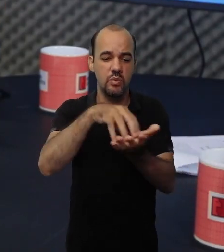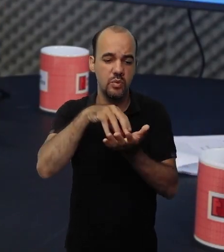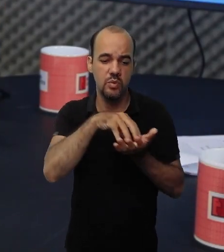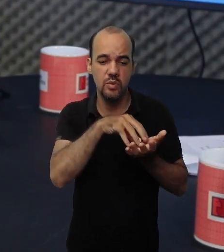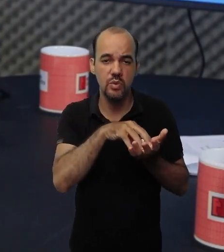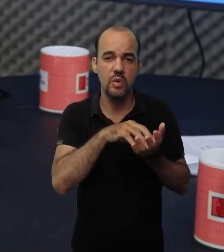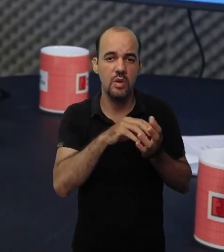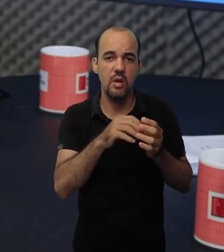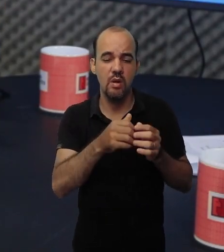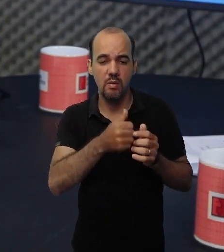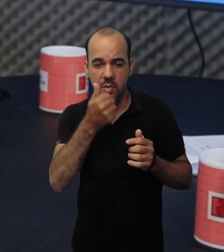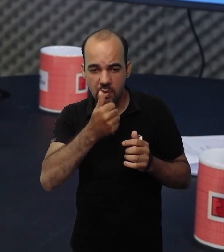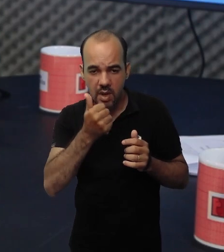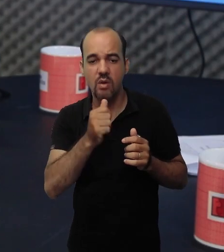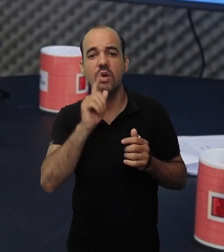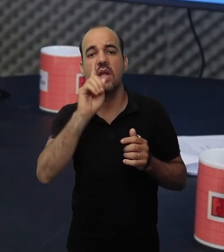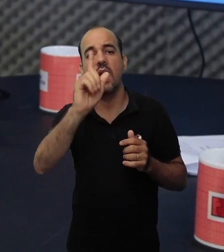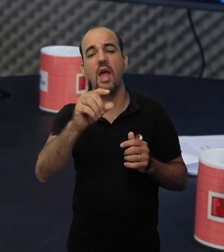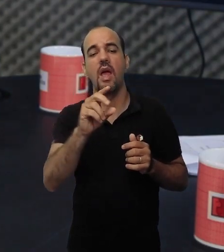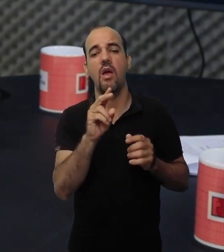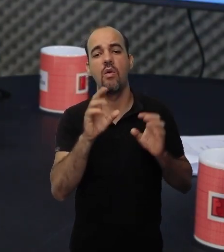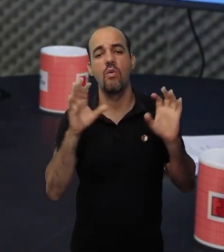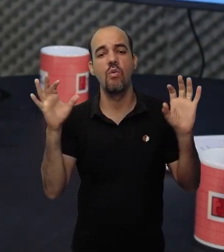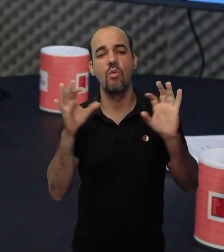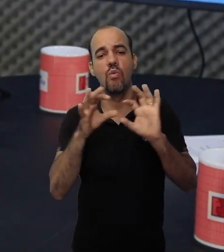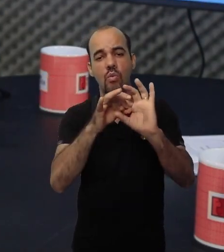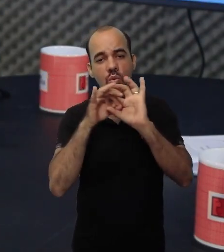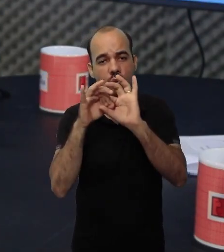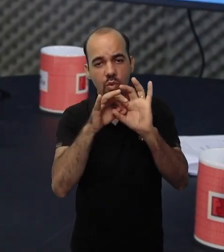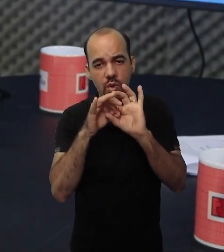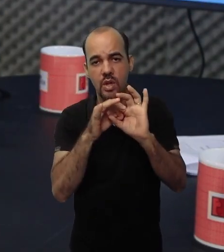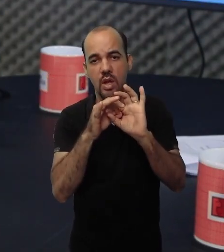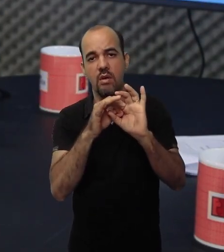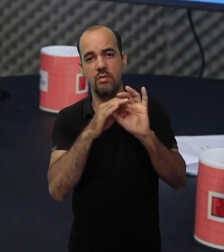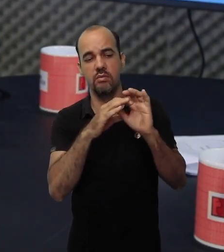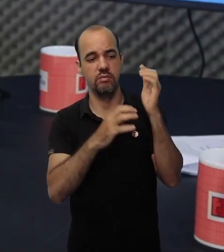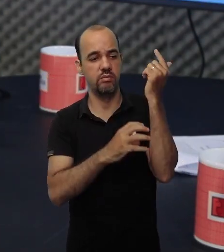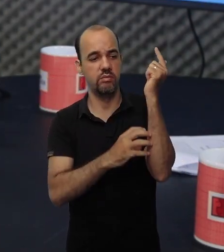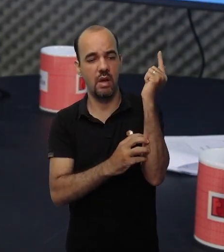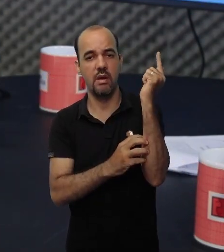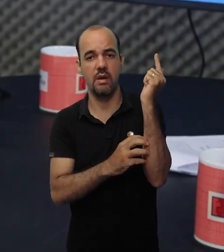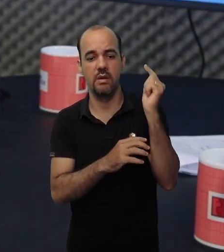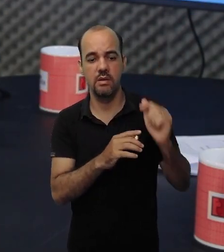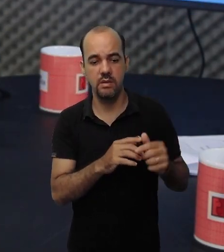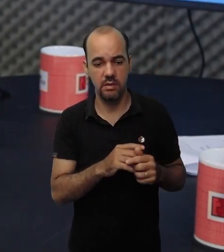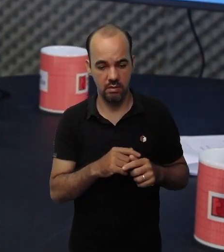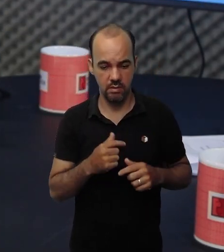unir, é isso daí. E a gente uniu. Eu disse, professor, eu quero estar dentro das escolas.